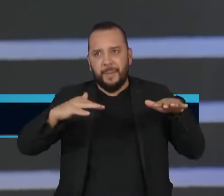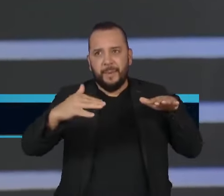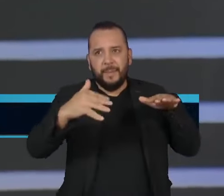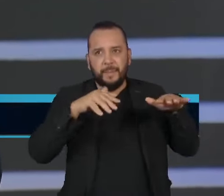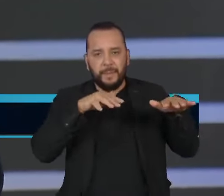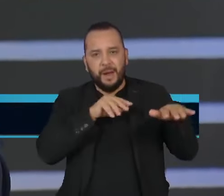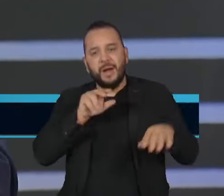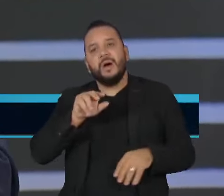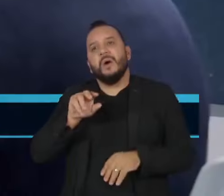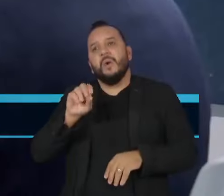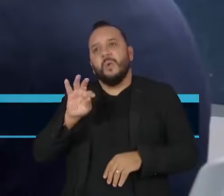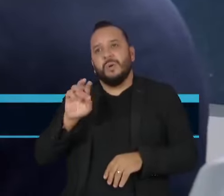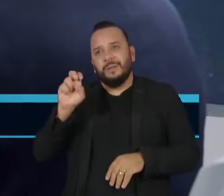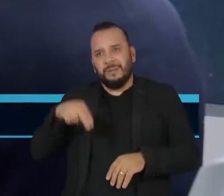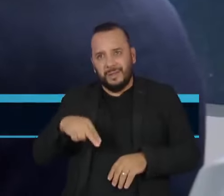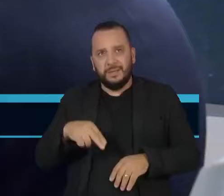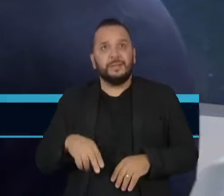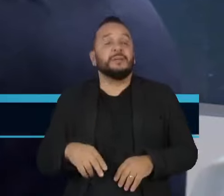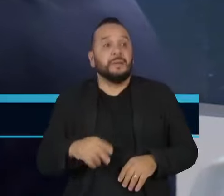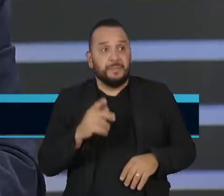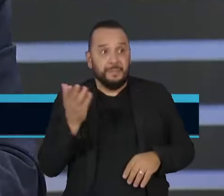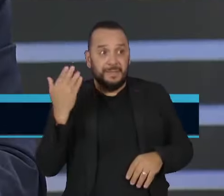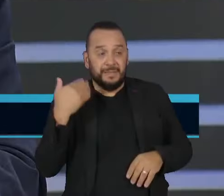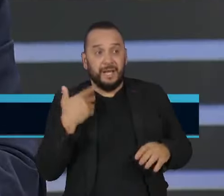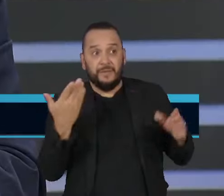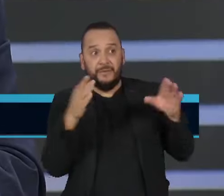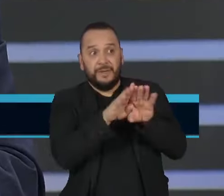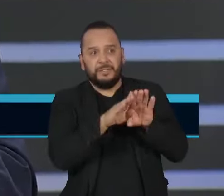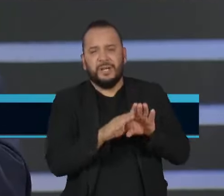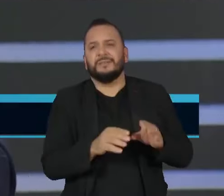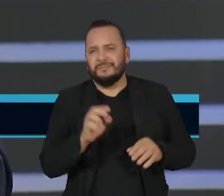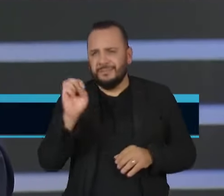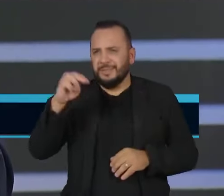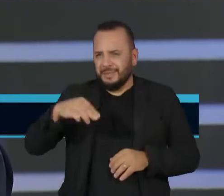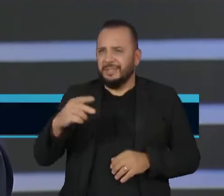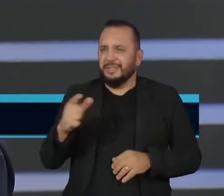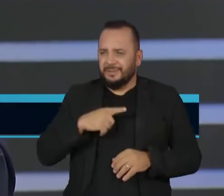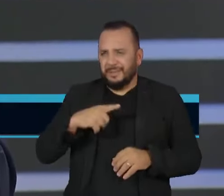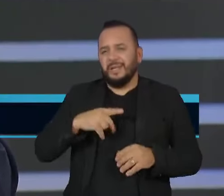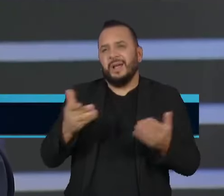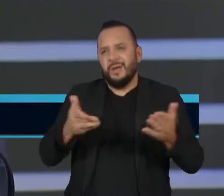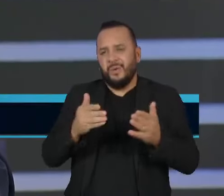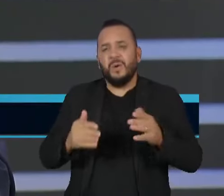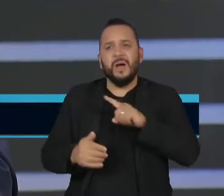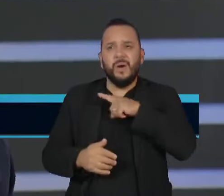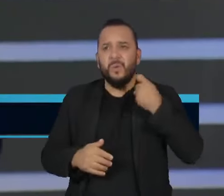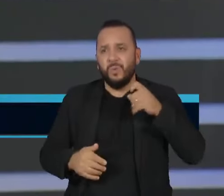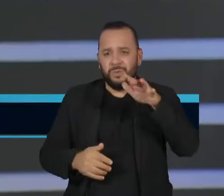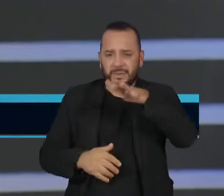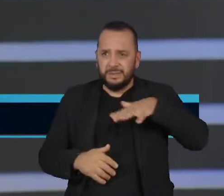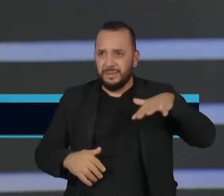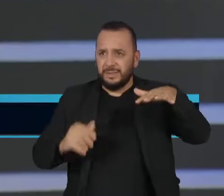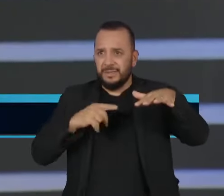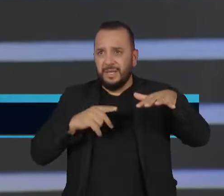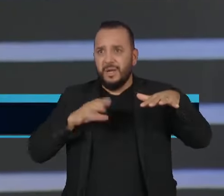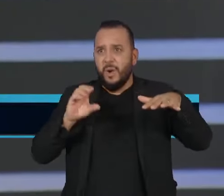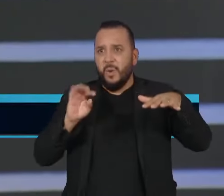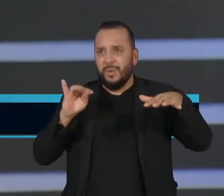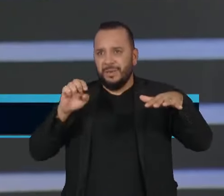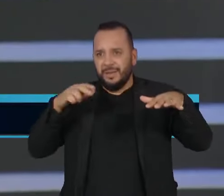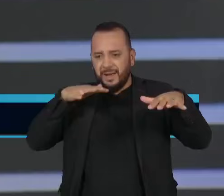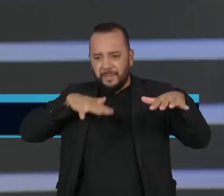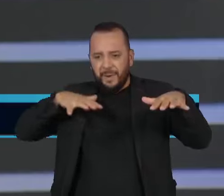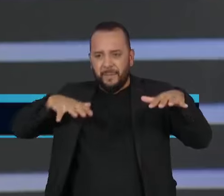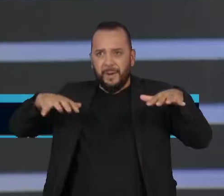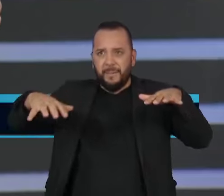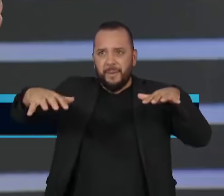entrar a Ucrânia... Era a antiga cortina de ferro. Aí você tem um cerco. Esse é um problema grave. É uma questão, não justifica a agressão, não estou